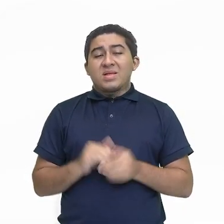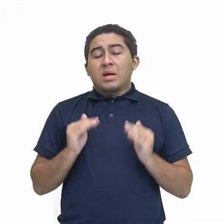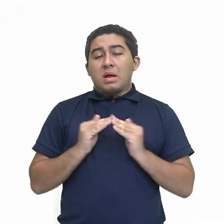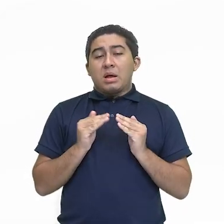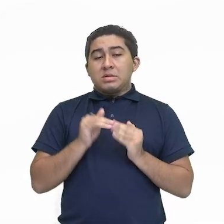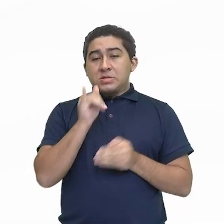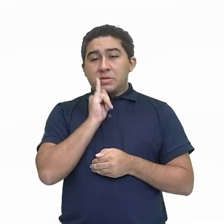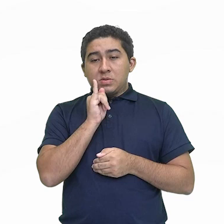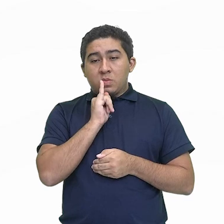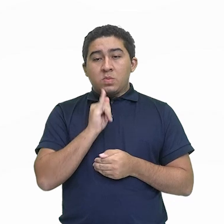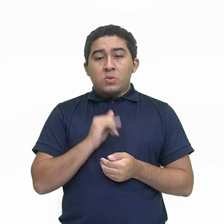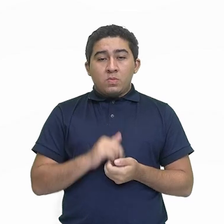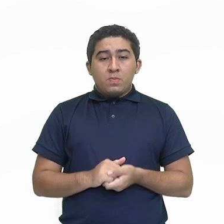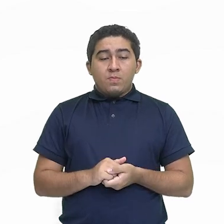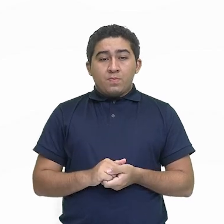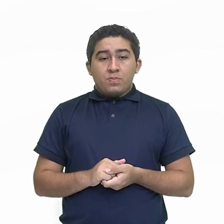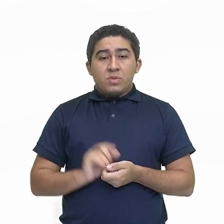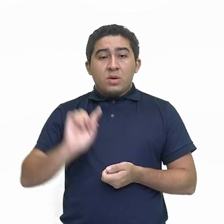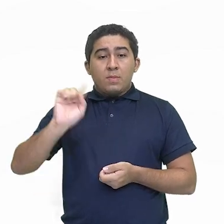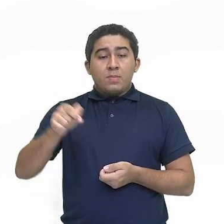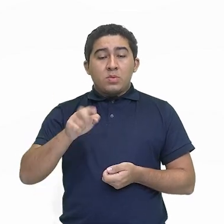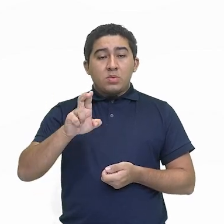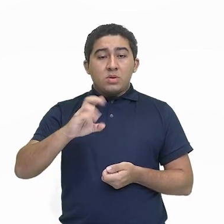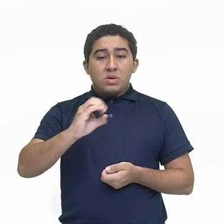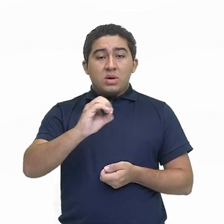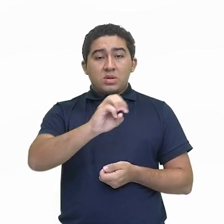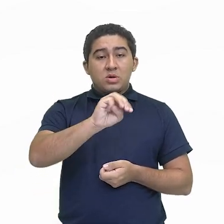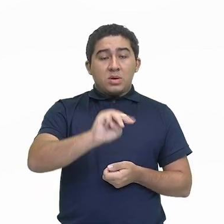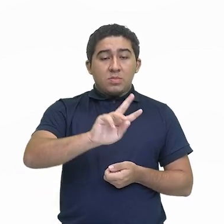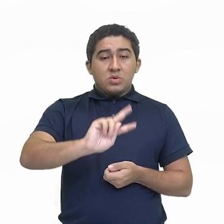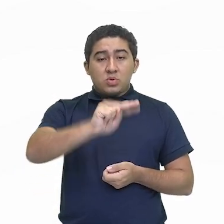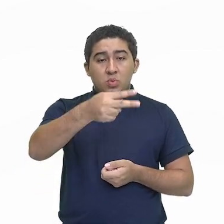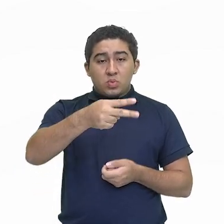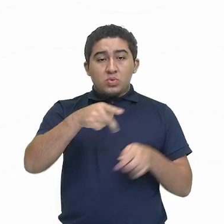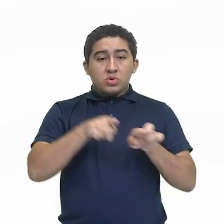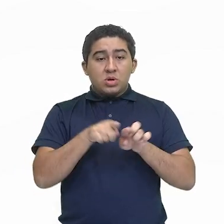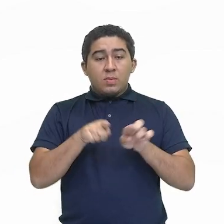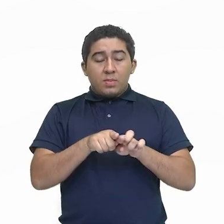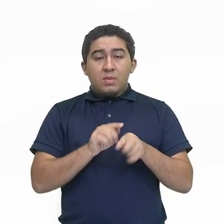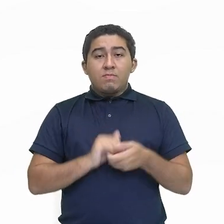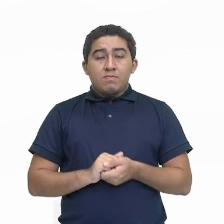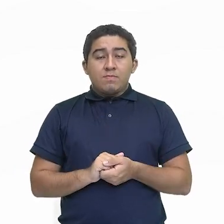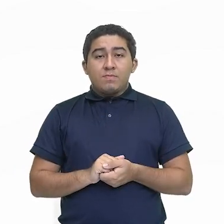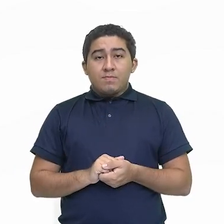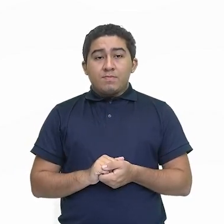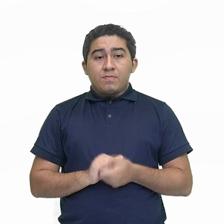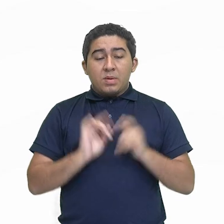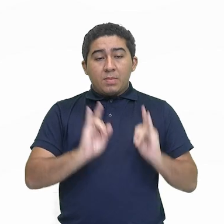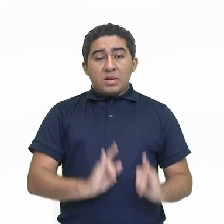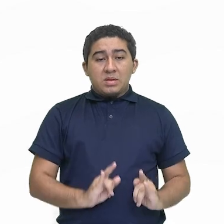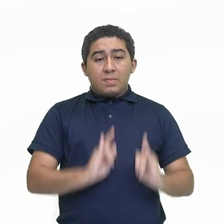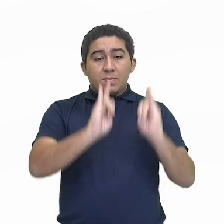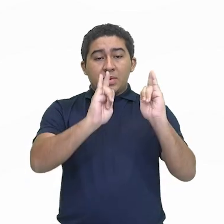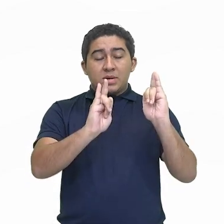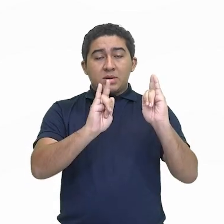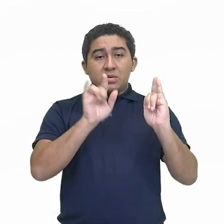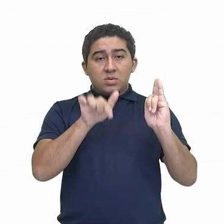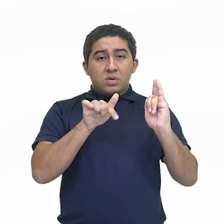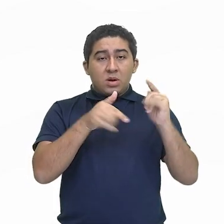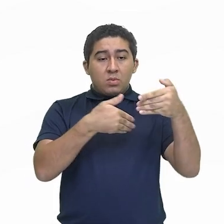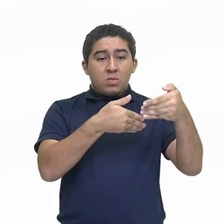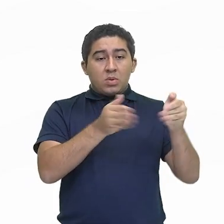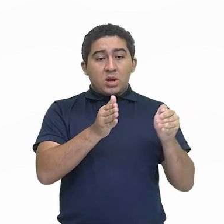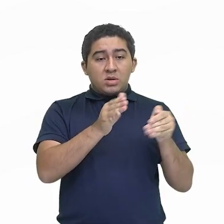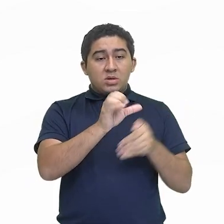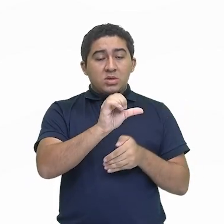né, 1.500 metros quadrados, apartamentos também, né, de 68 metros quadrados, né?